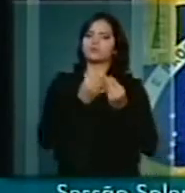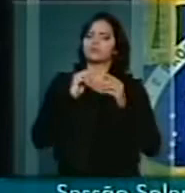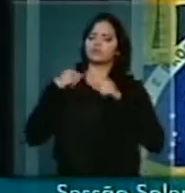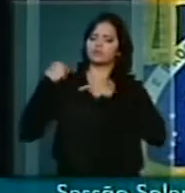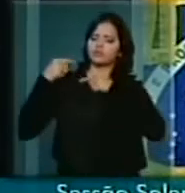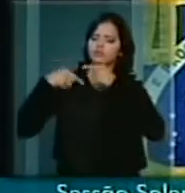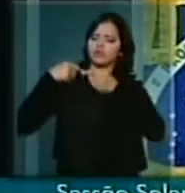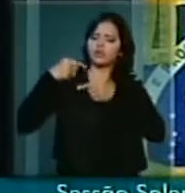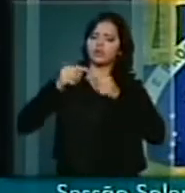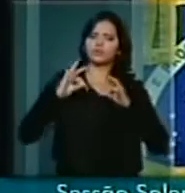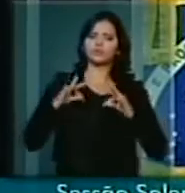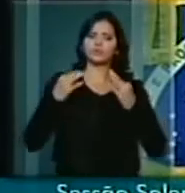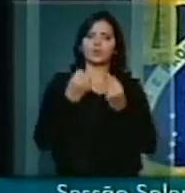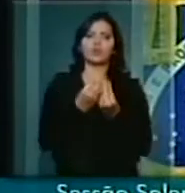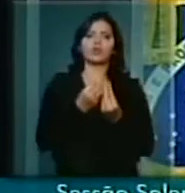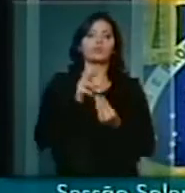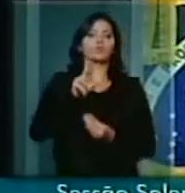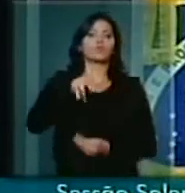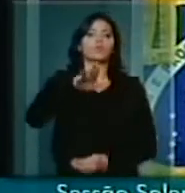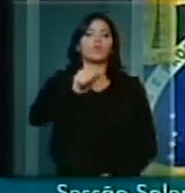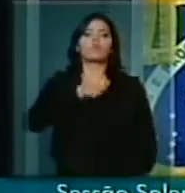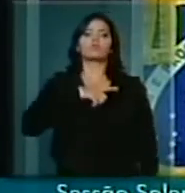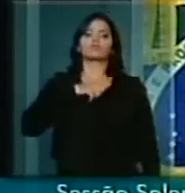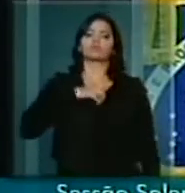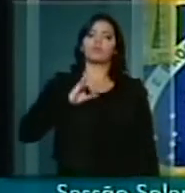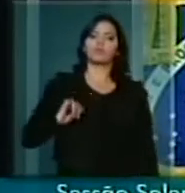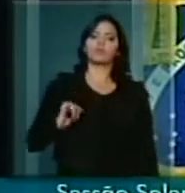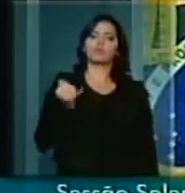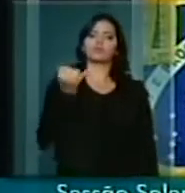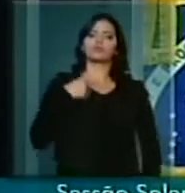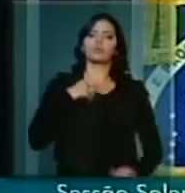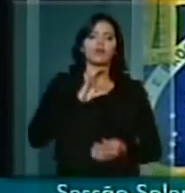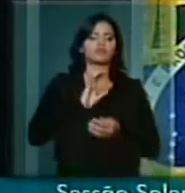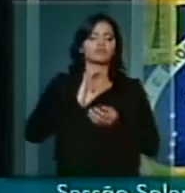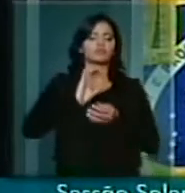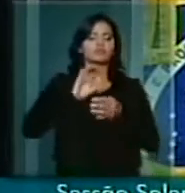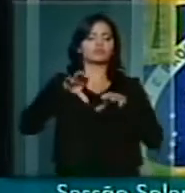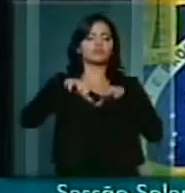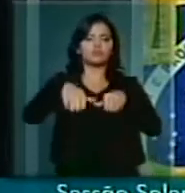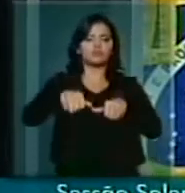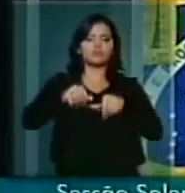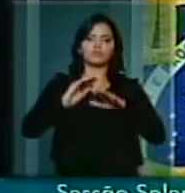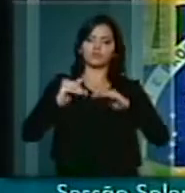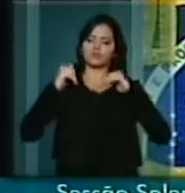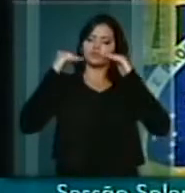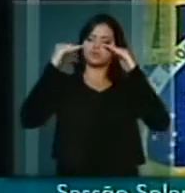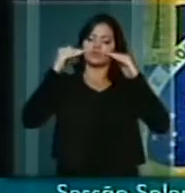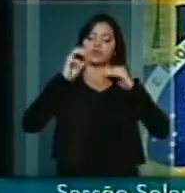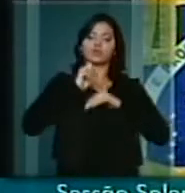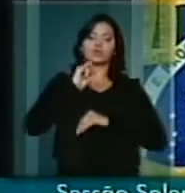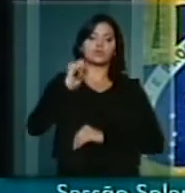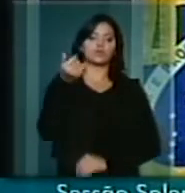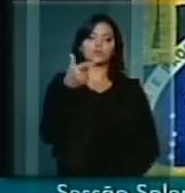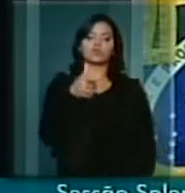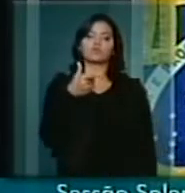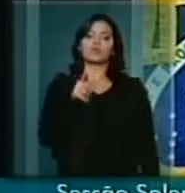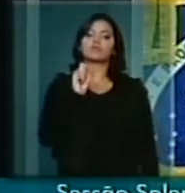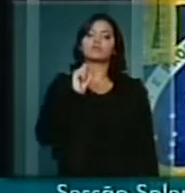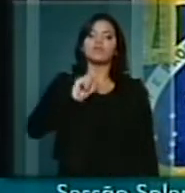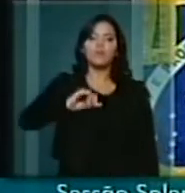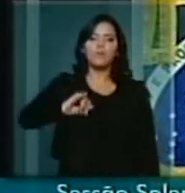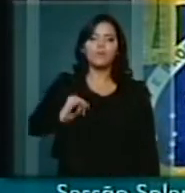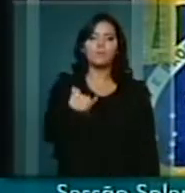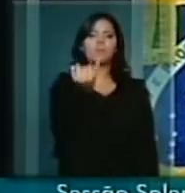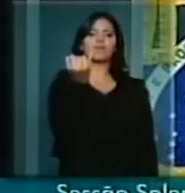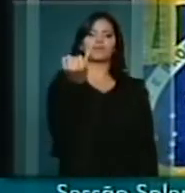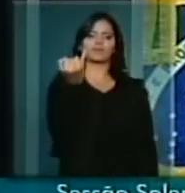gerações inteiras que jamais teriam tido a oportunidade de cursar o ensino superior se não tivessem a chance